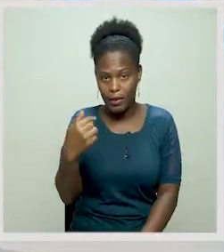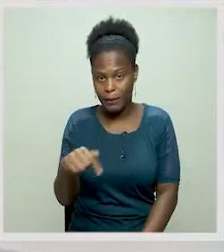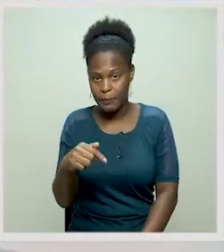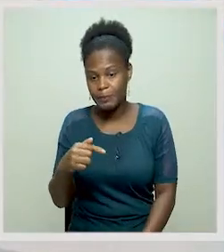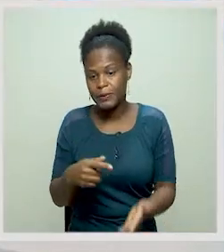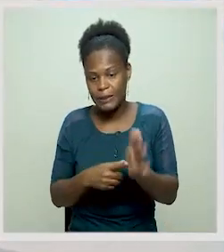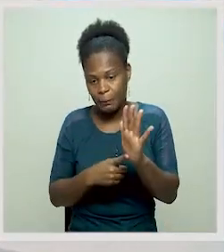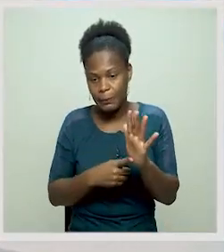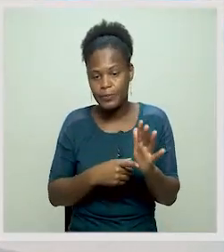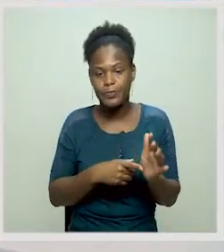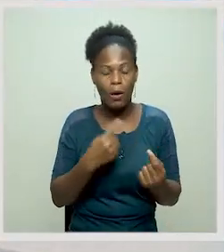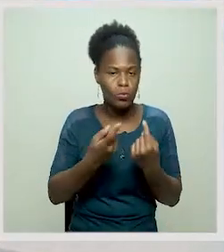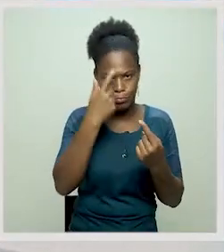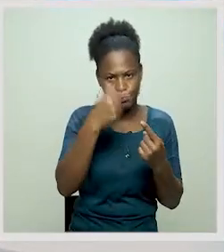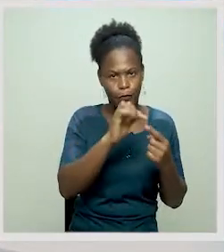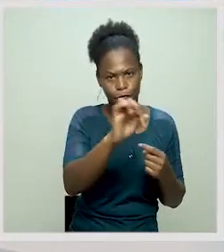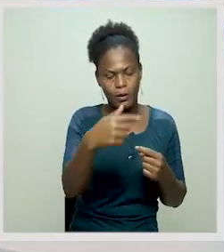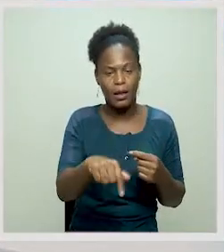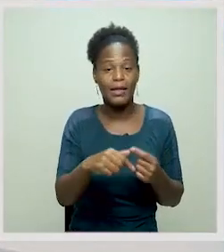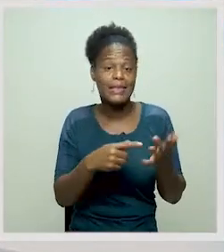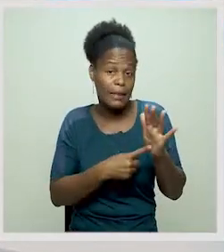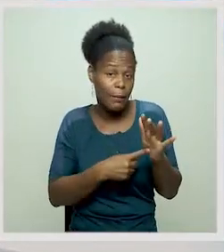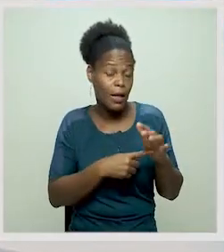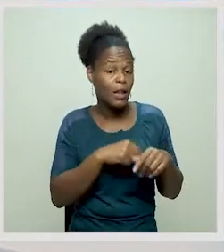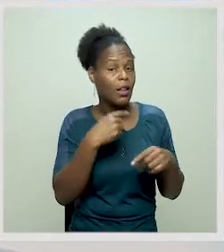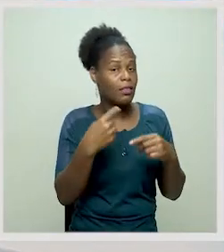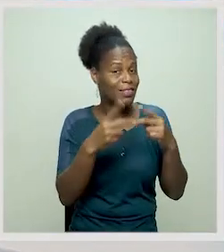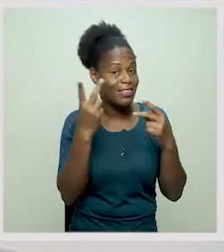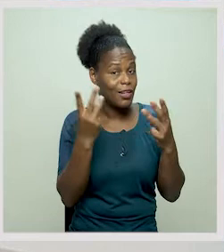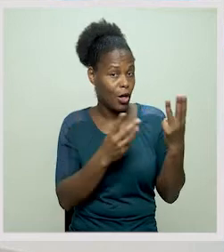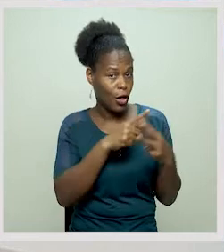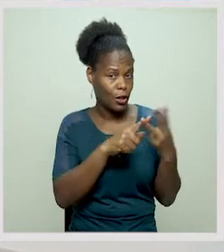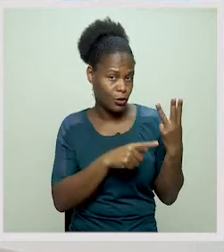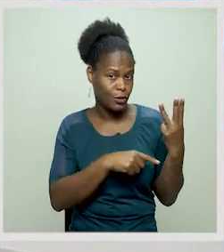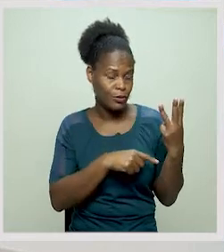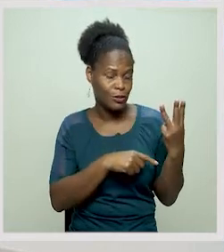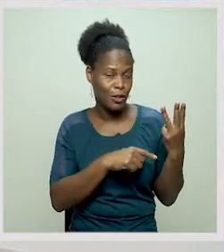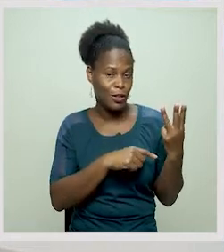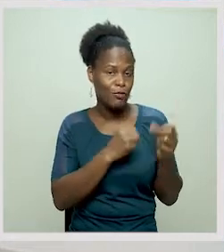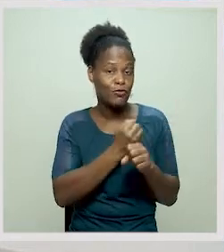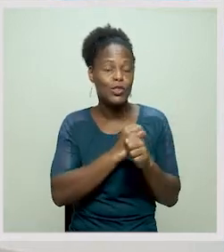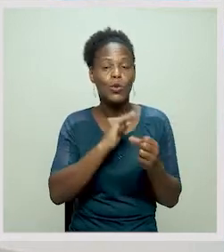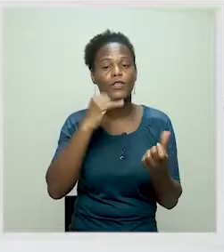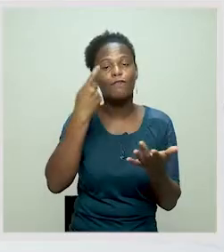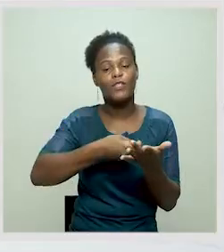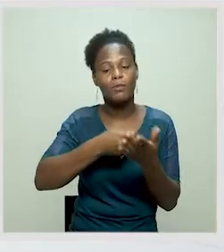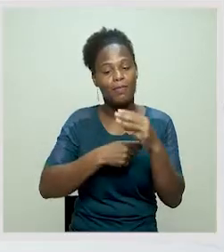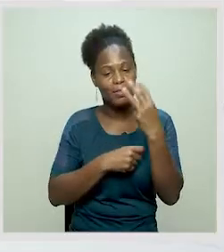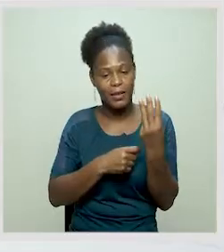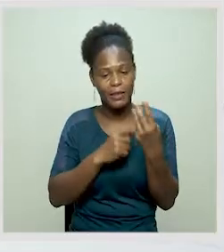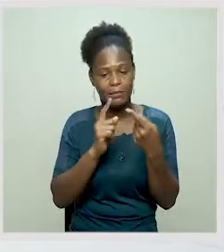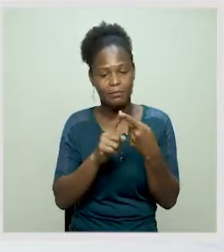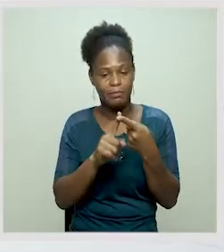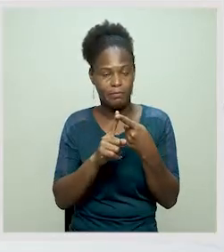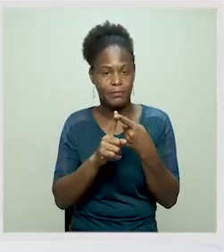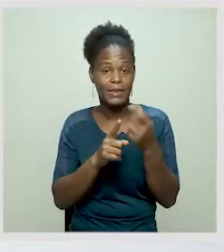ou seja, nós temos também 3 funções do investimento. Nós temos